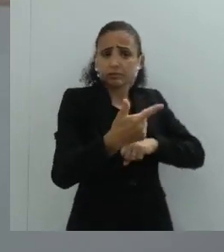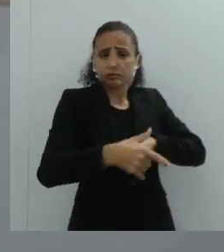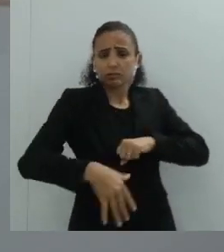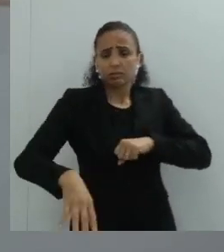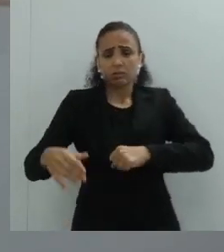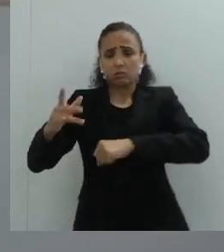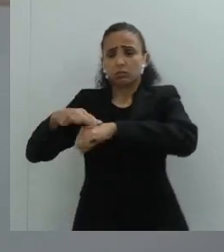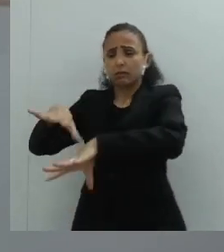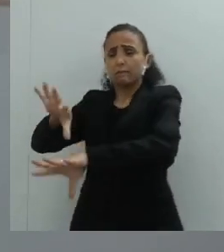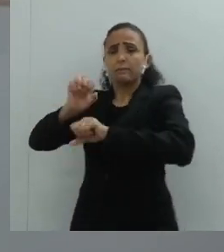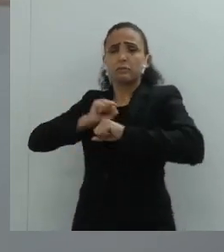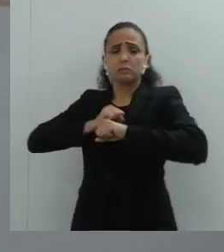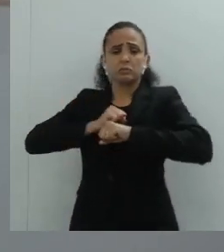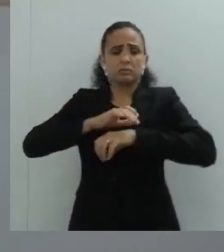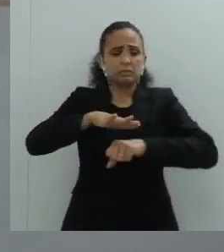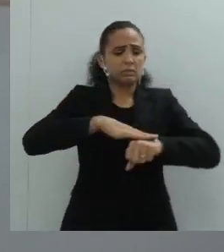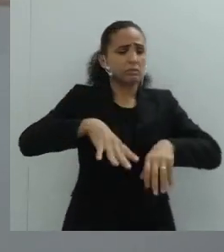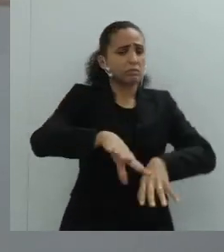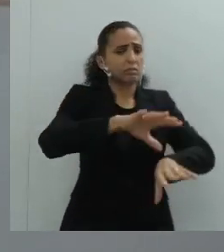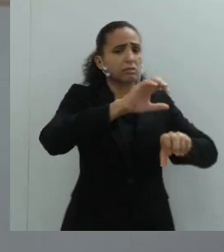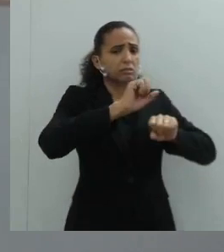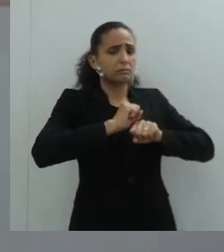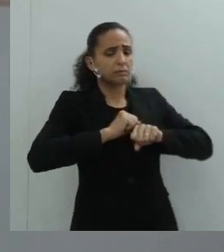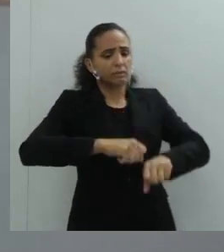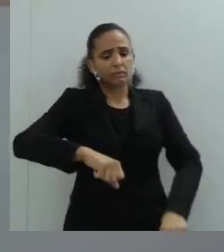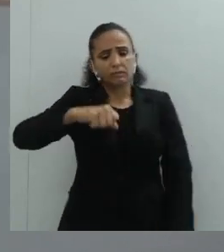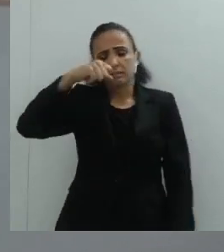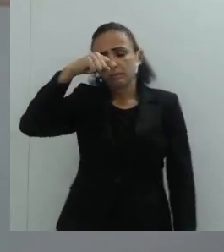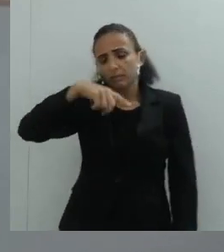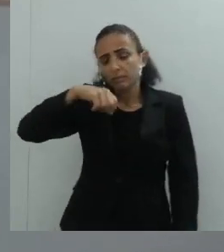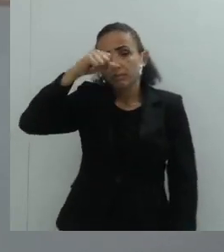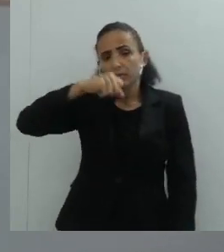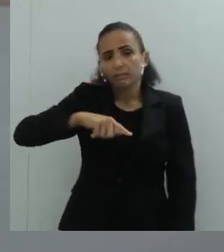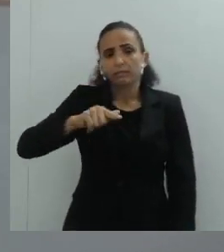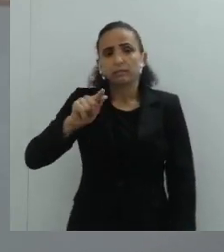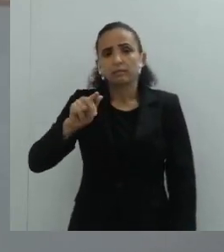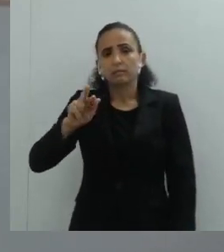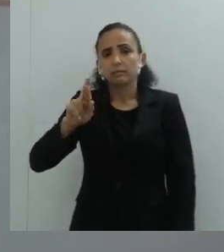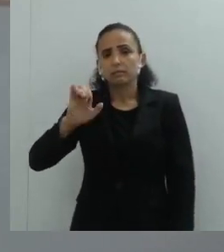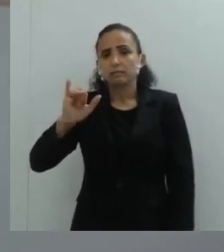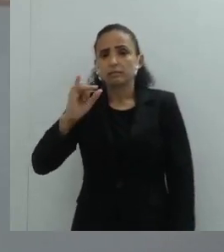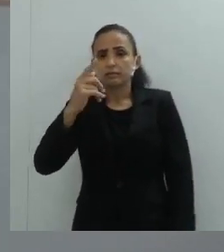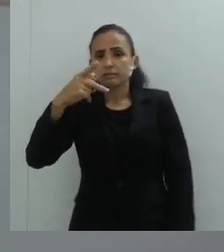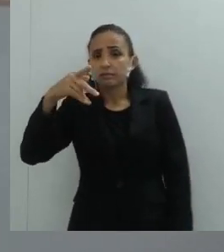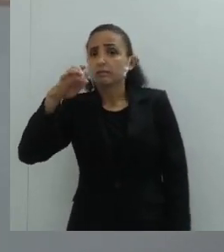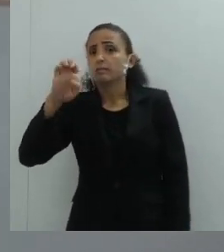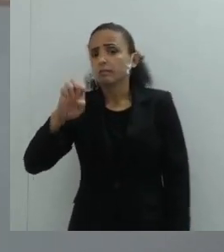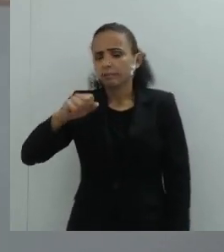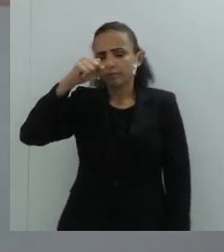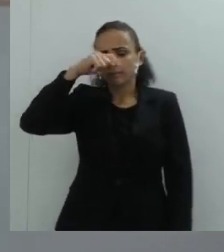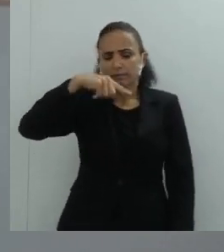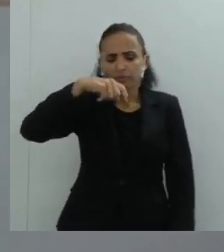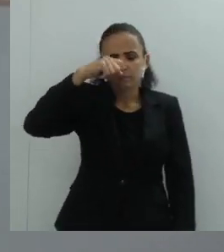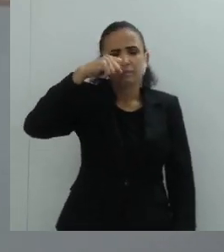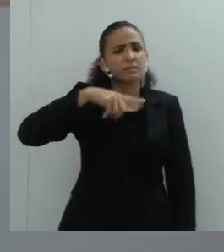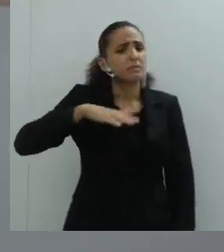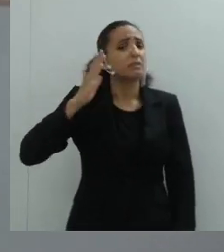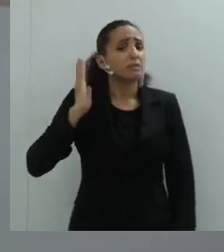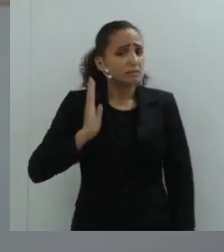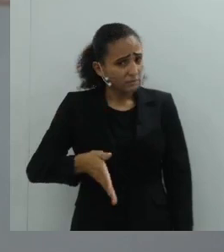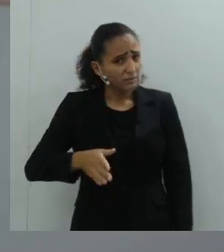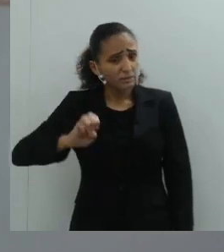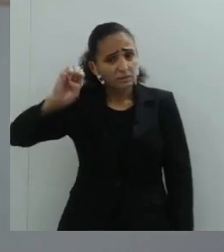não é? Então, exemplo, a gripe, a Europa já tinha uma vivência de gripe que, por